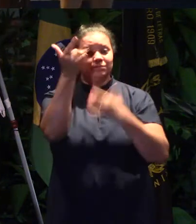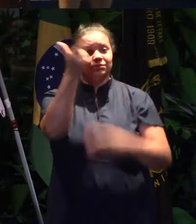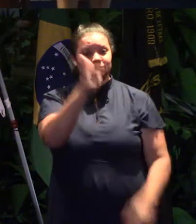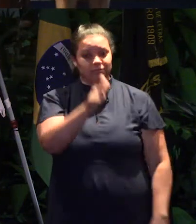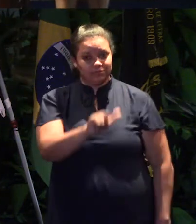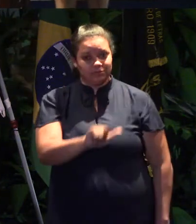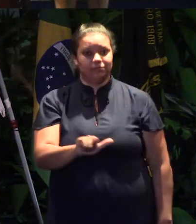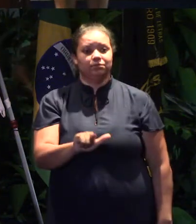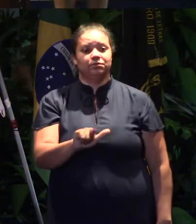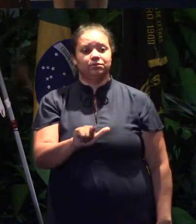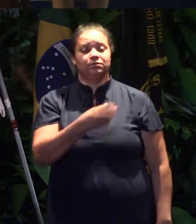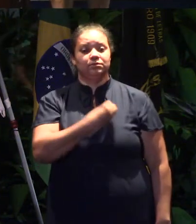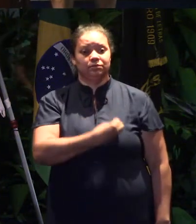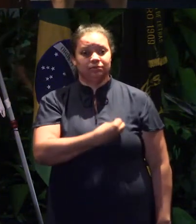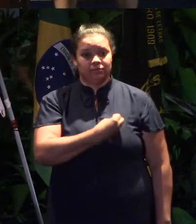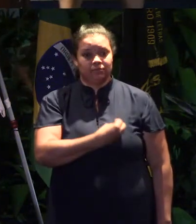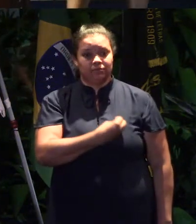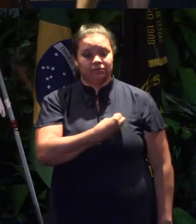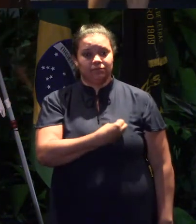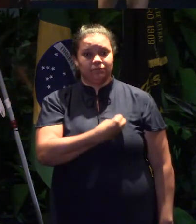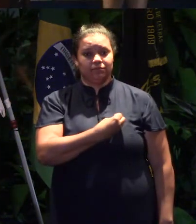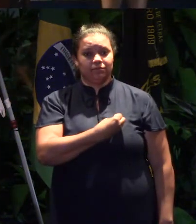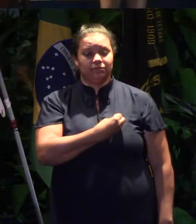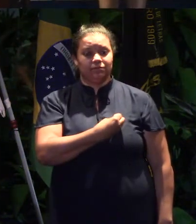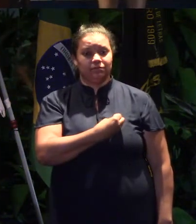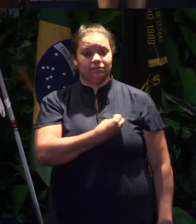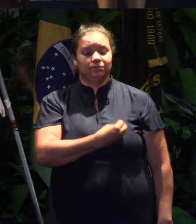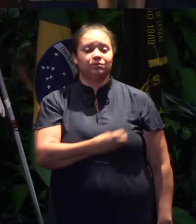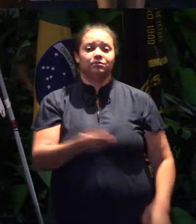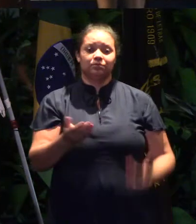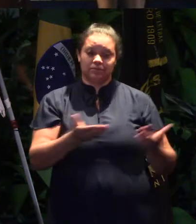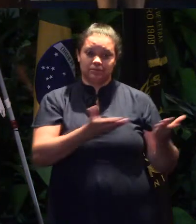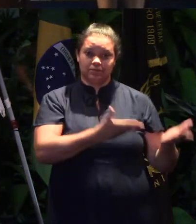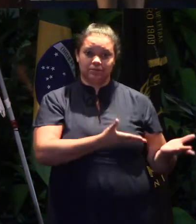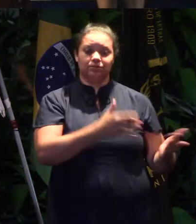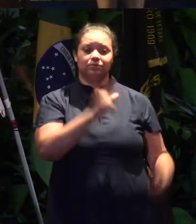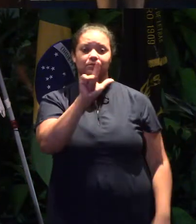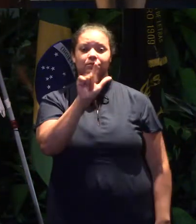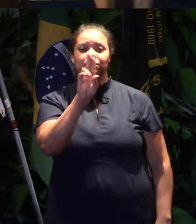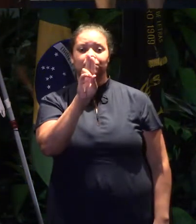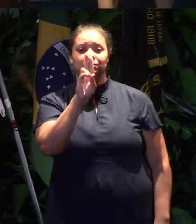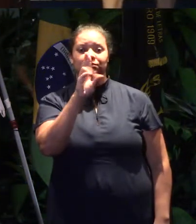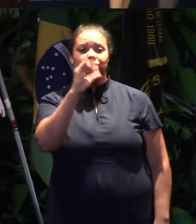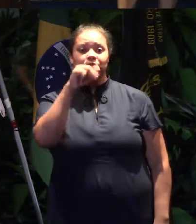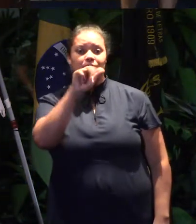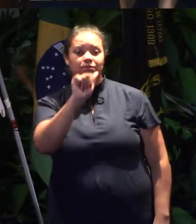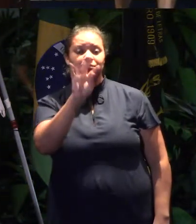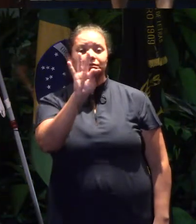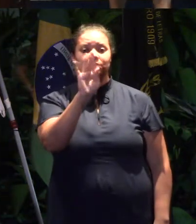pela presença. Deixo vocês então com a Luciana, com a Thaís e com o Flávio.